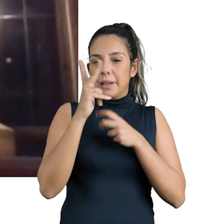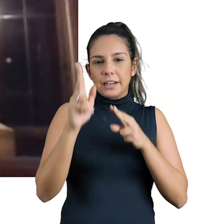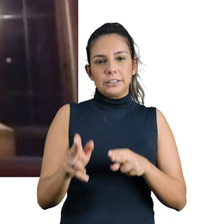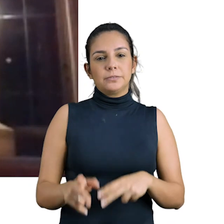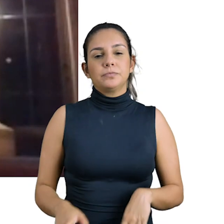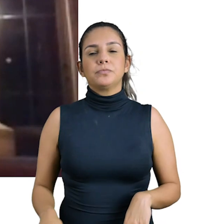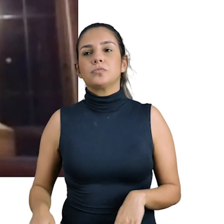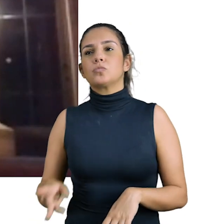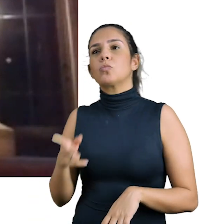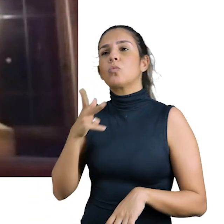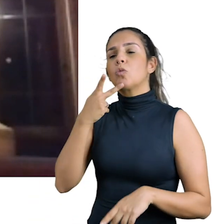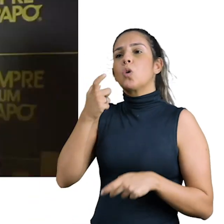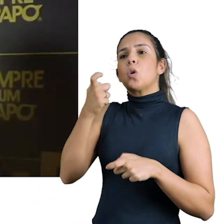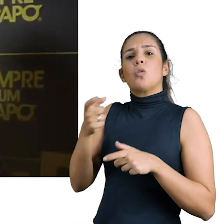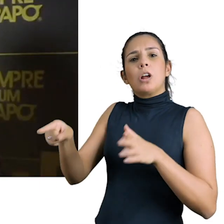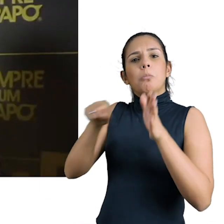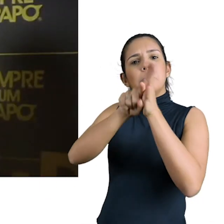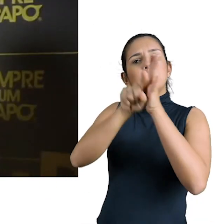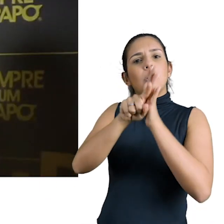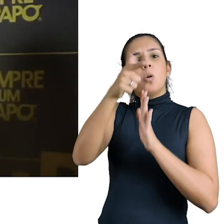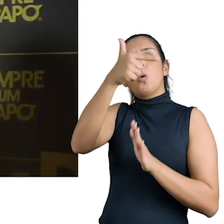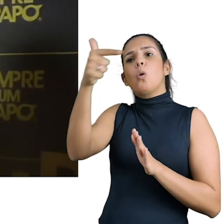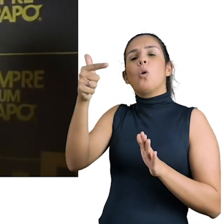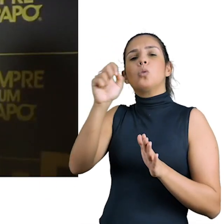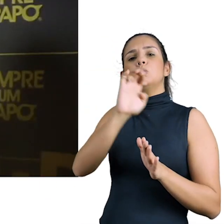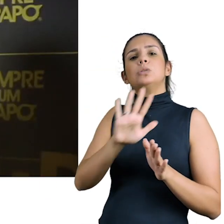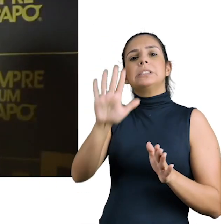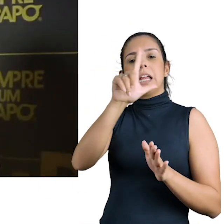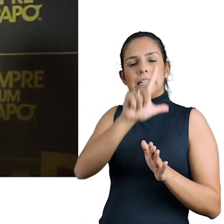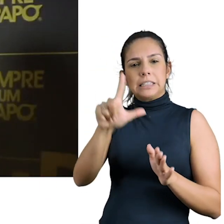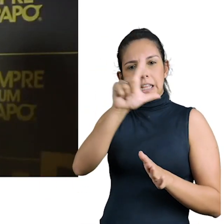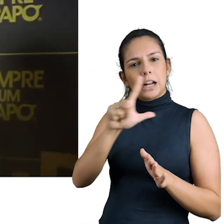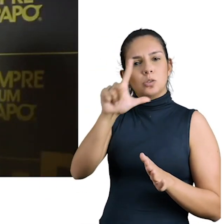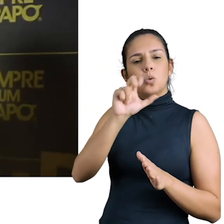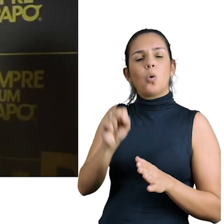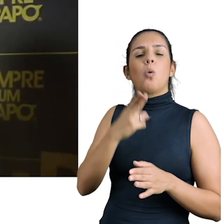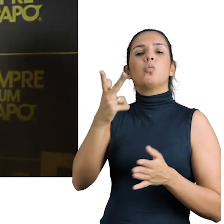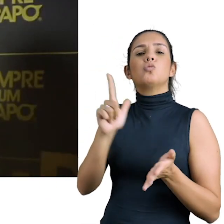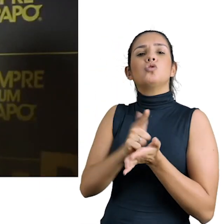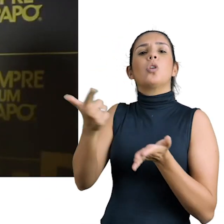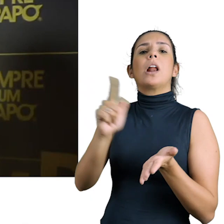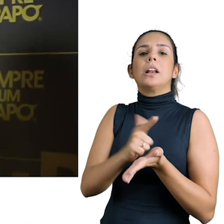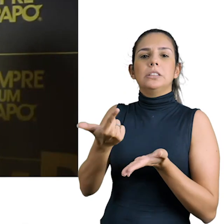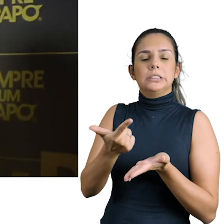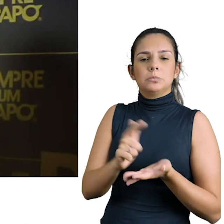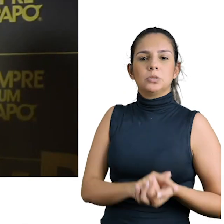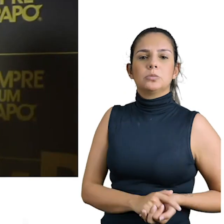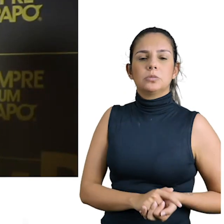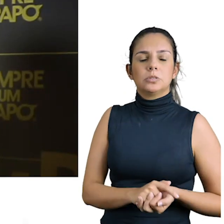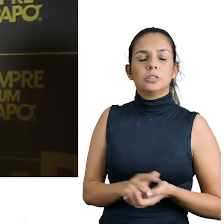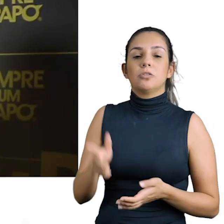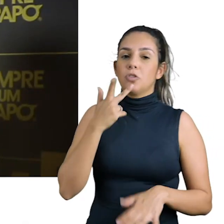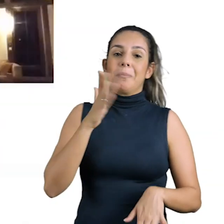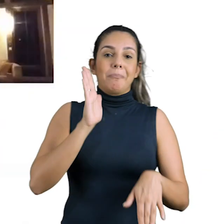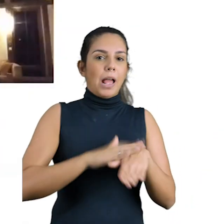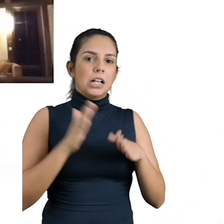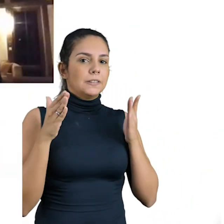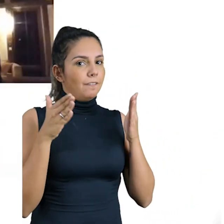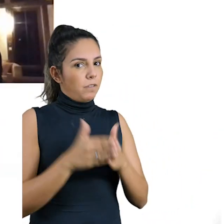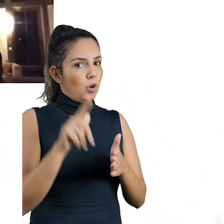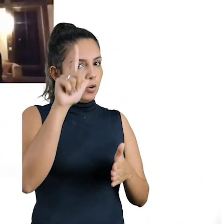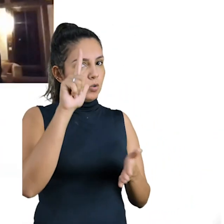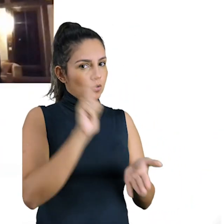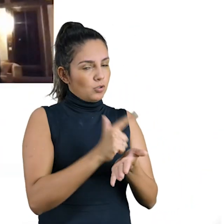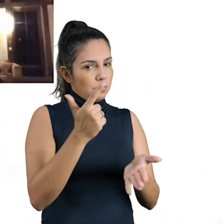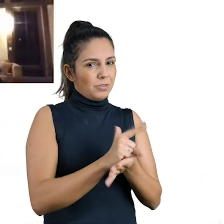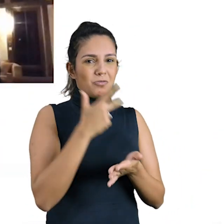Mas né? qual fonte que vocês estão procurando nos outros estados? Literatura ou coisa mais jornalística? Coisa mais jornalística. É claro